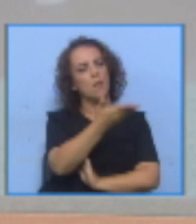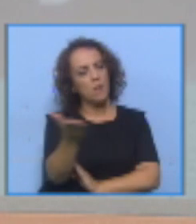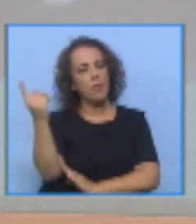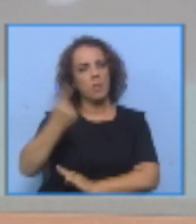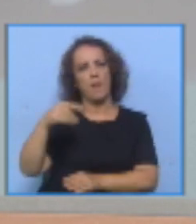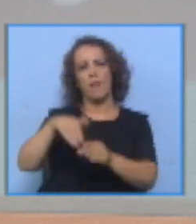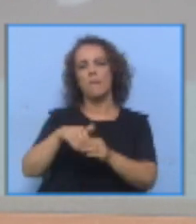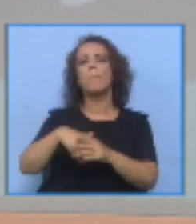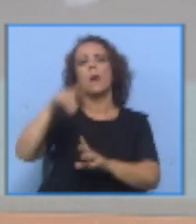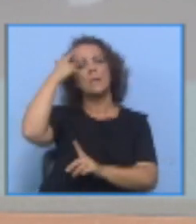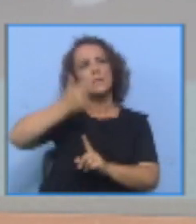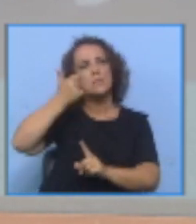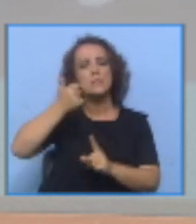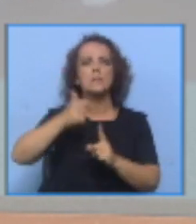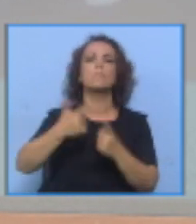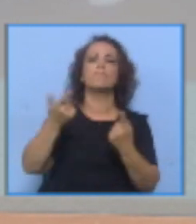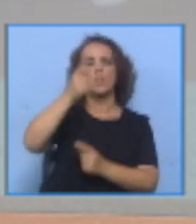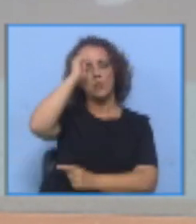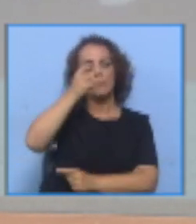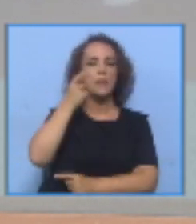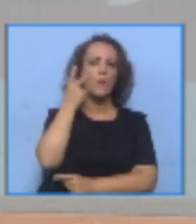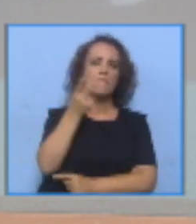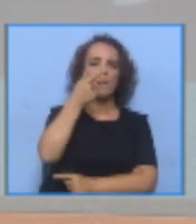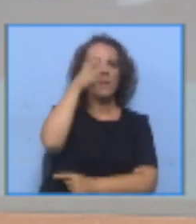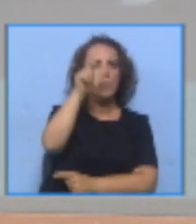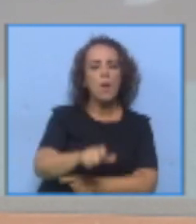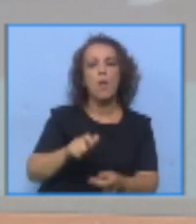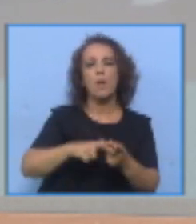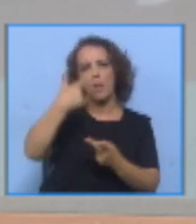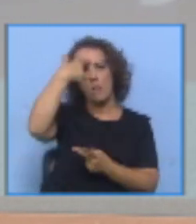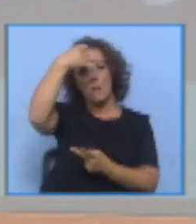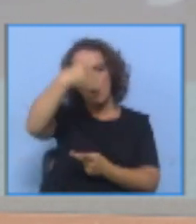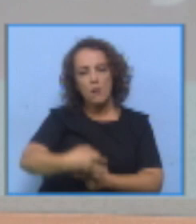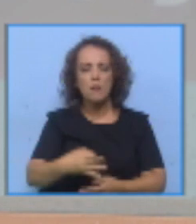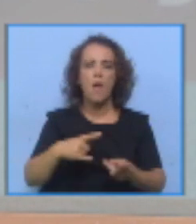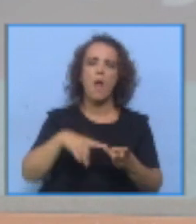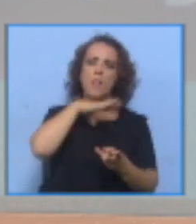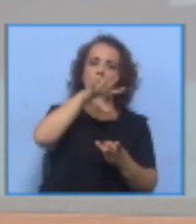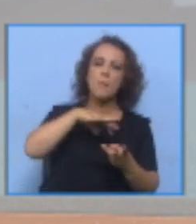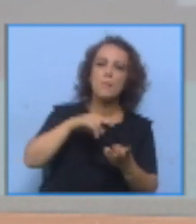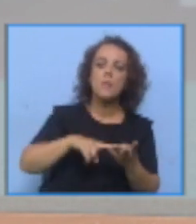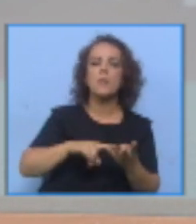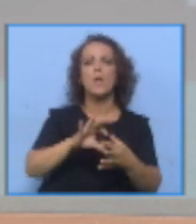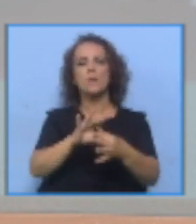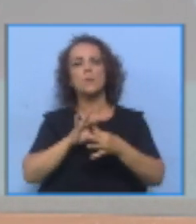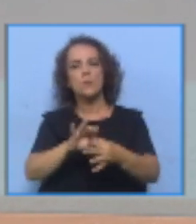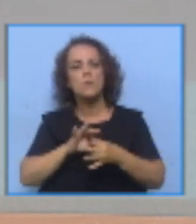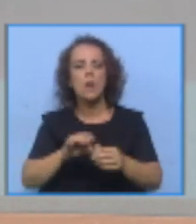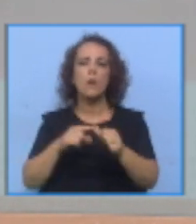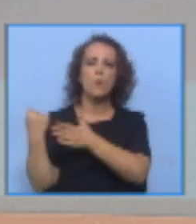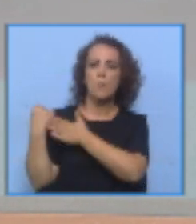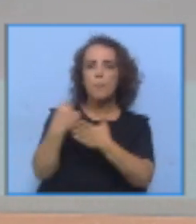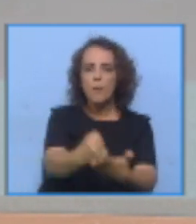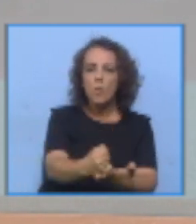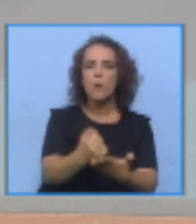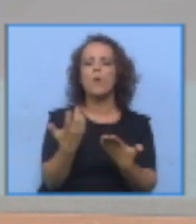Igreja, o respeito pela vida humana, pela dignidade, pela família, pelo princípio da solidariedade, da subsidiariedade.